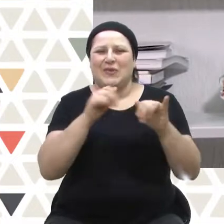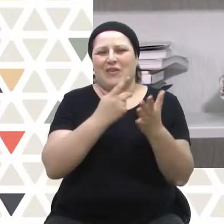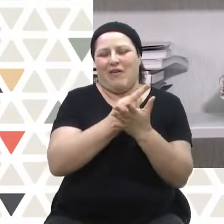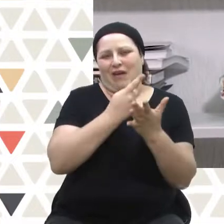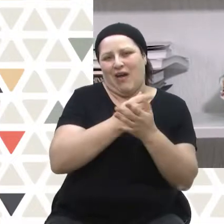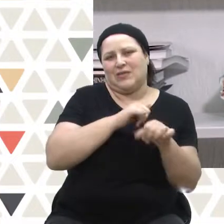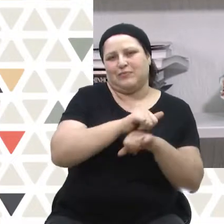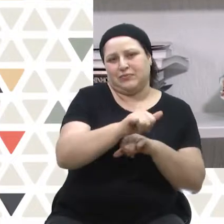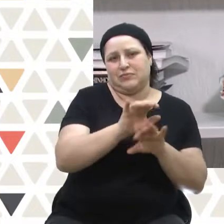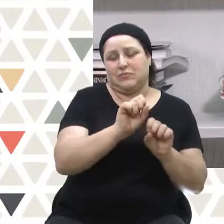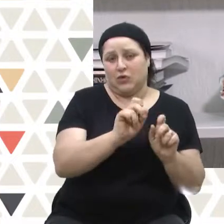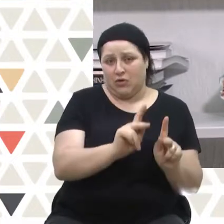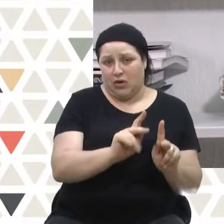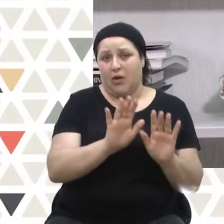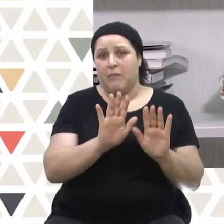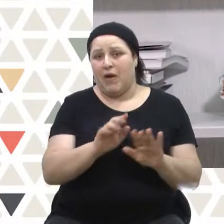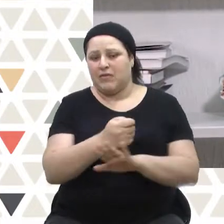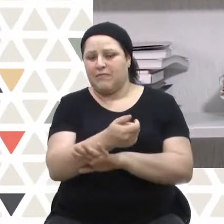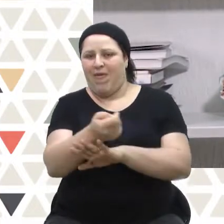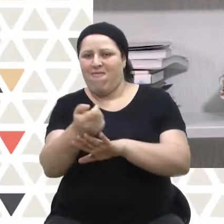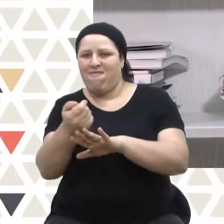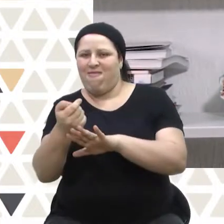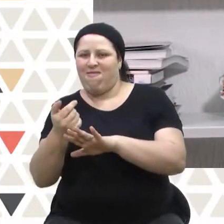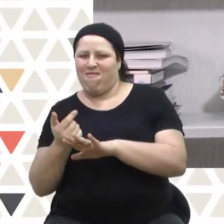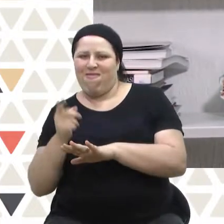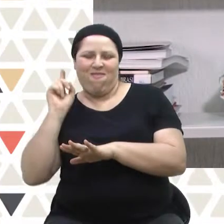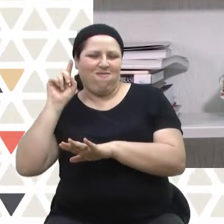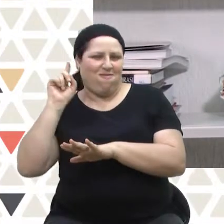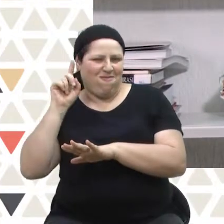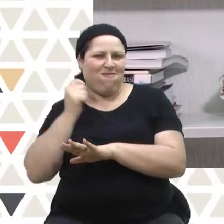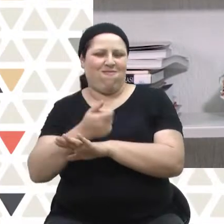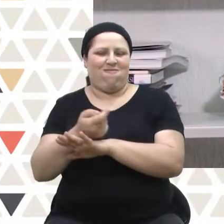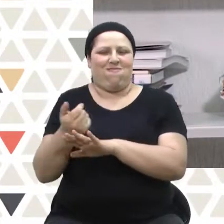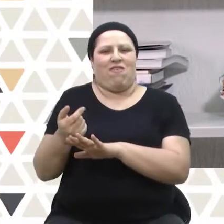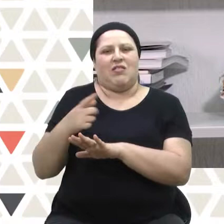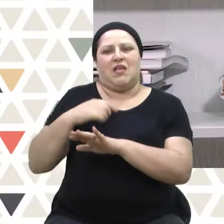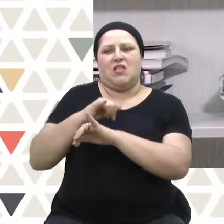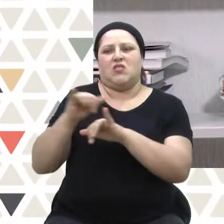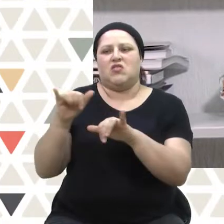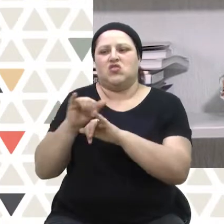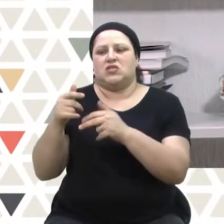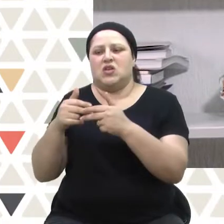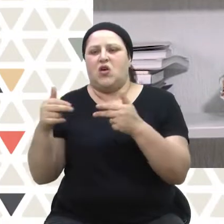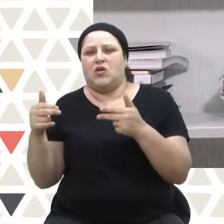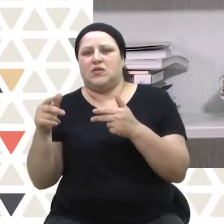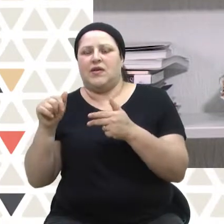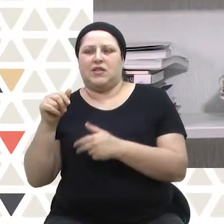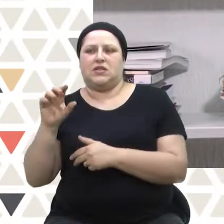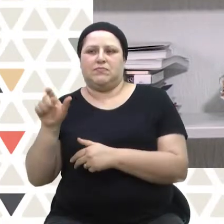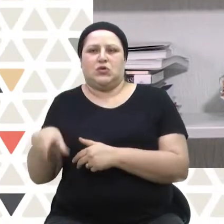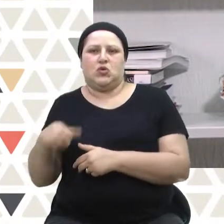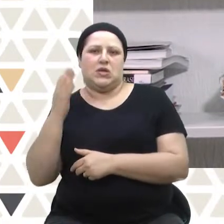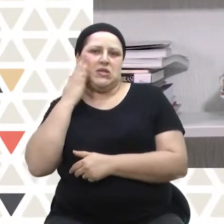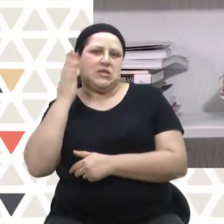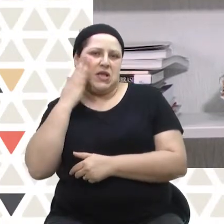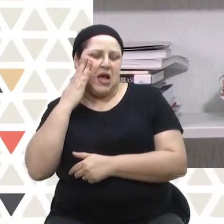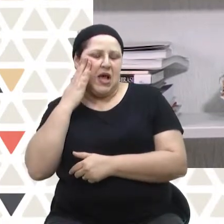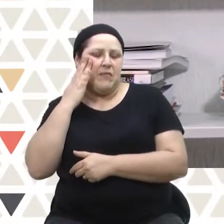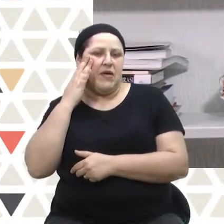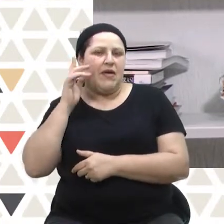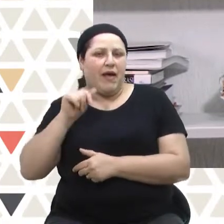correção de informação equivocada. Mas quando nós estamos falando de fake news, ou aquelas notícias, ou fatos que